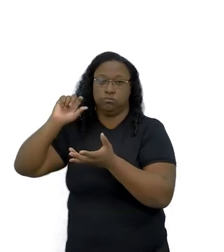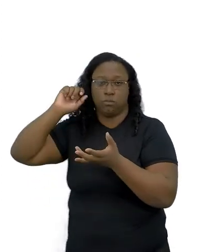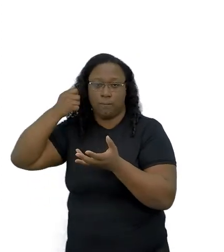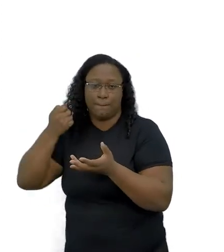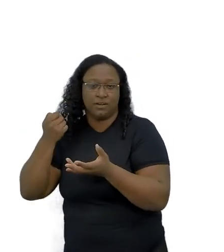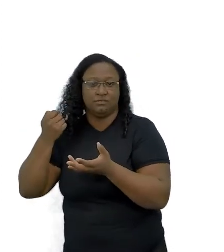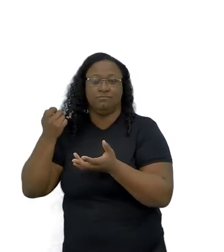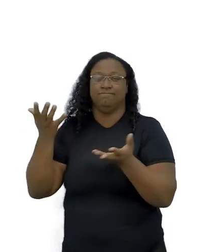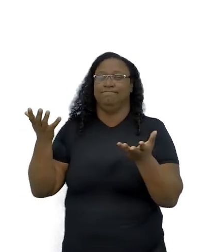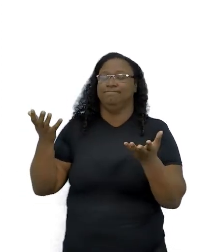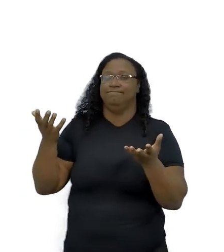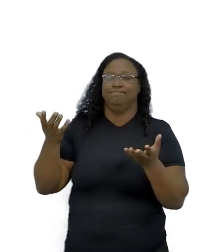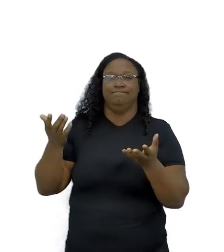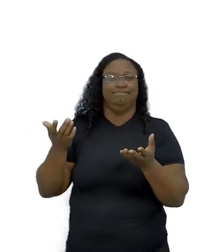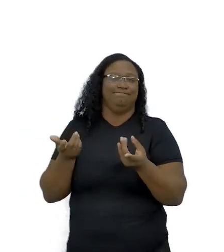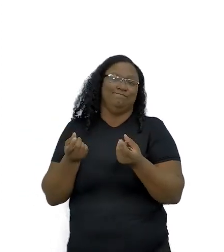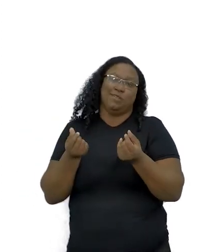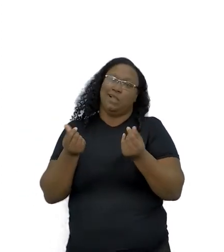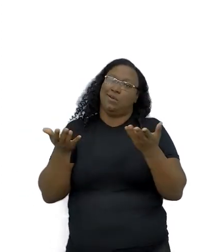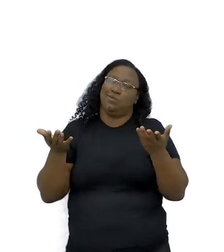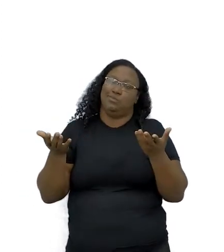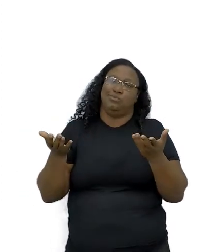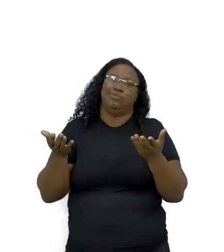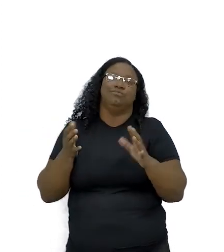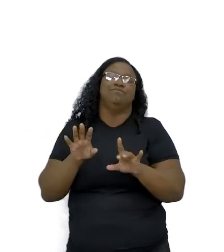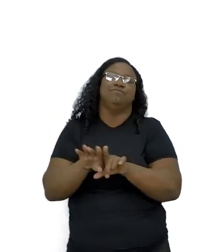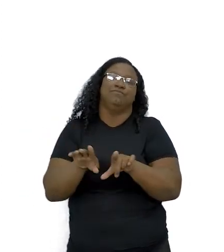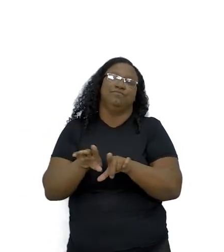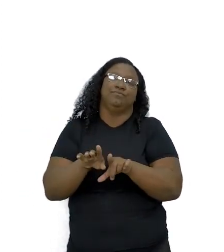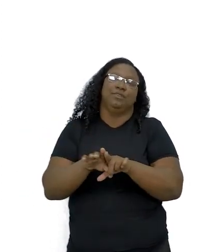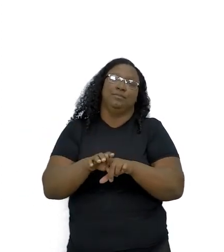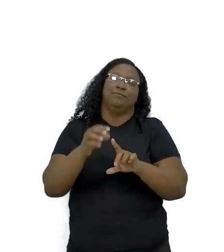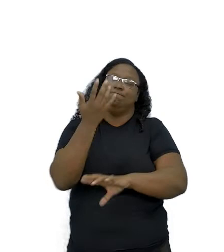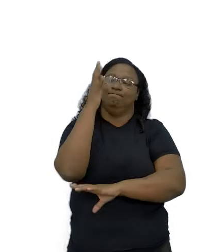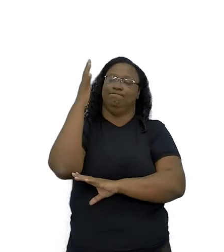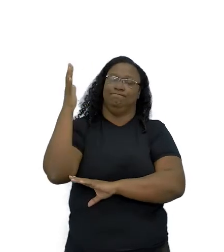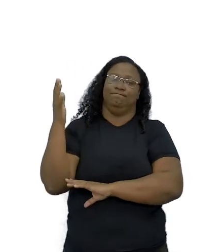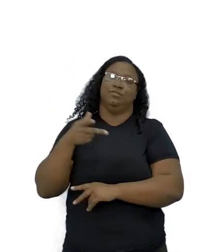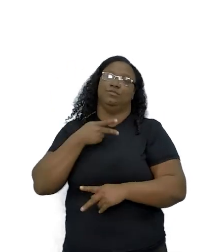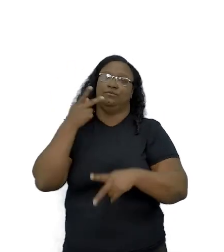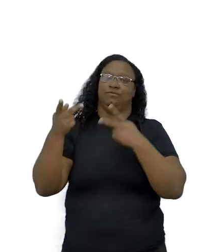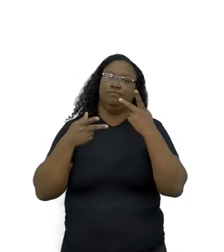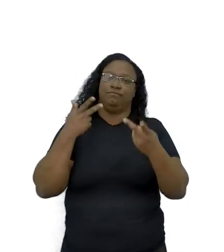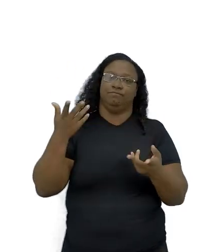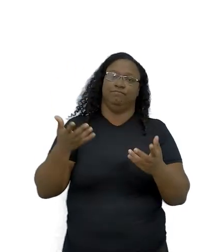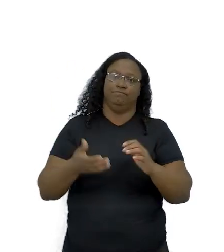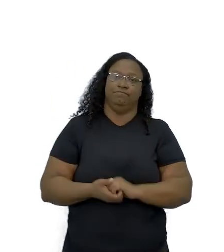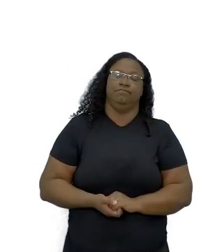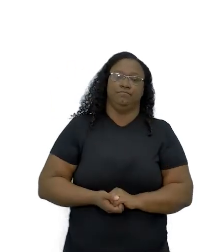muito vantajoso, né, socialmente falando e ambientalmente falando, tá bom? Bom,